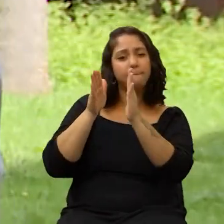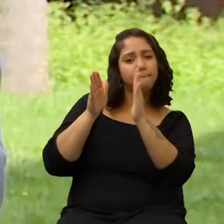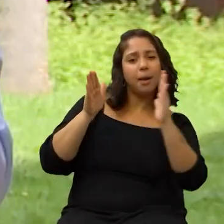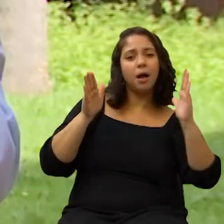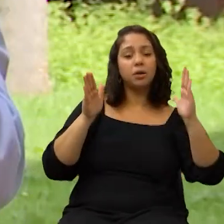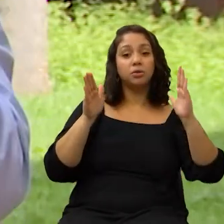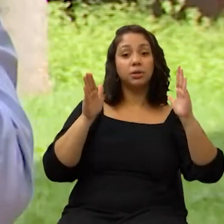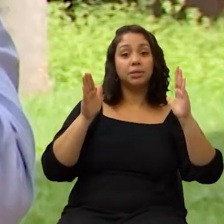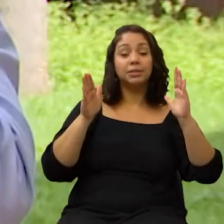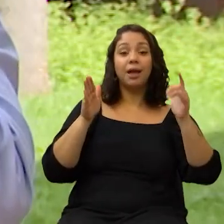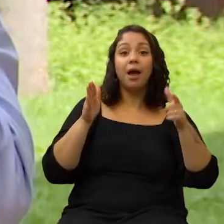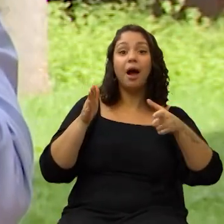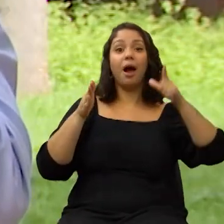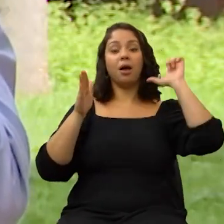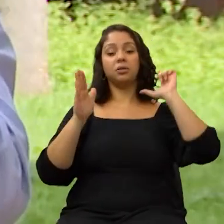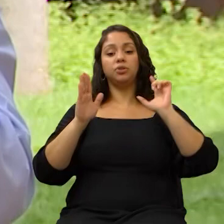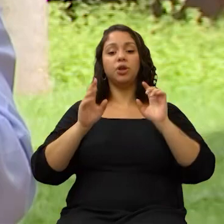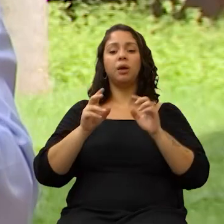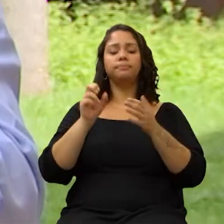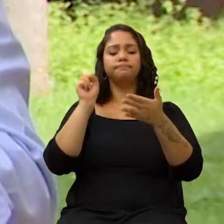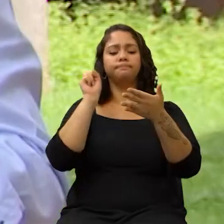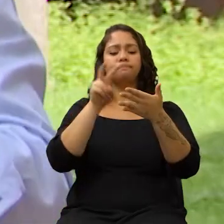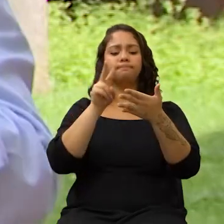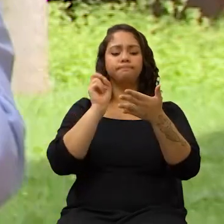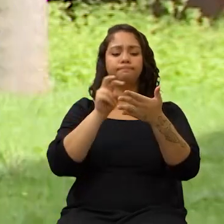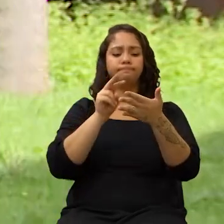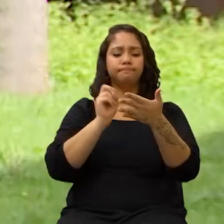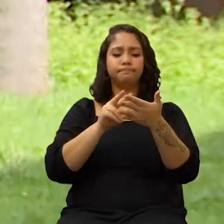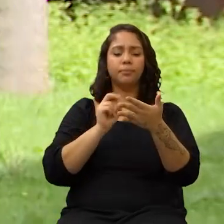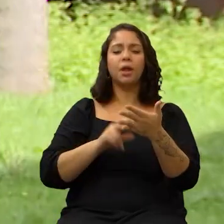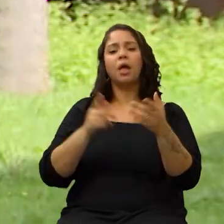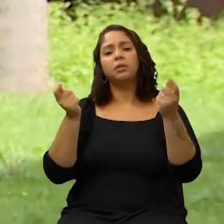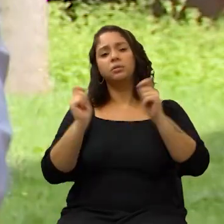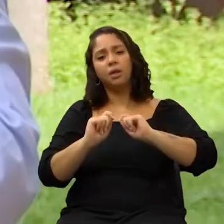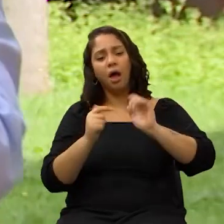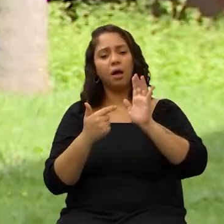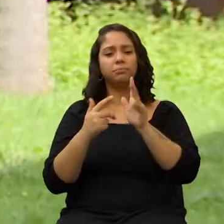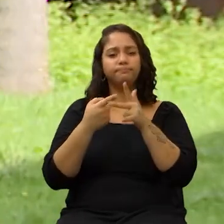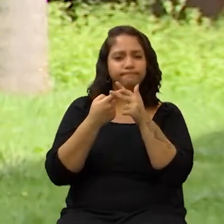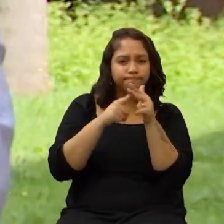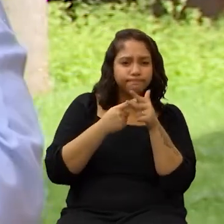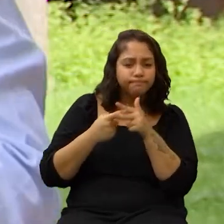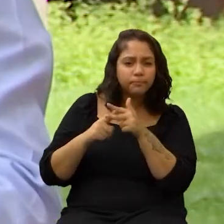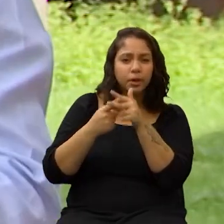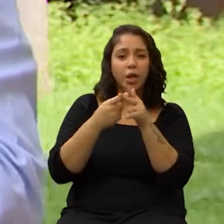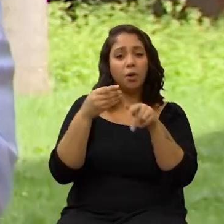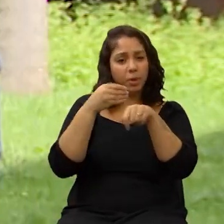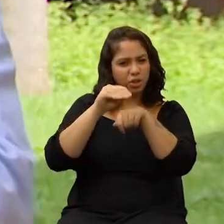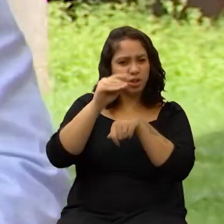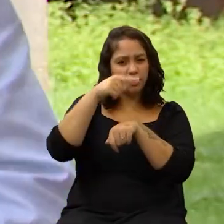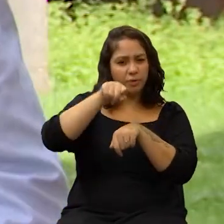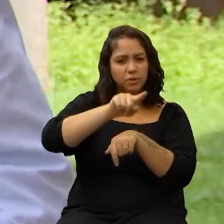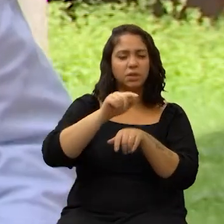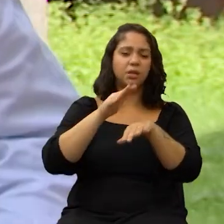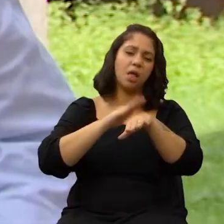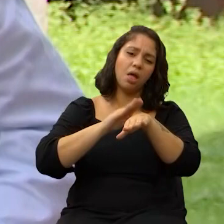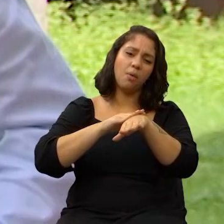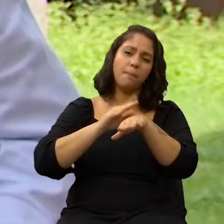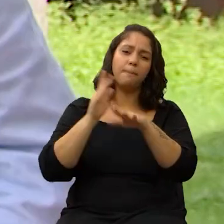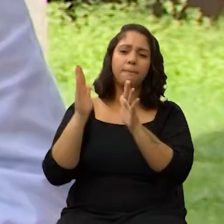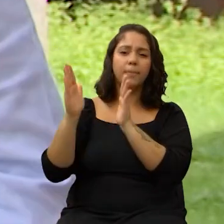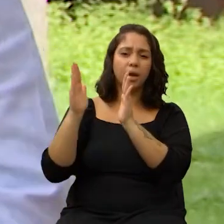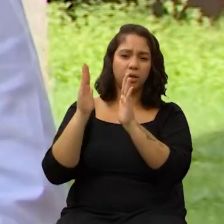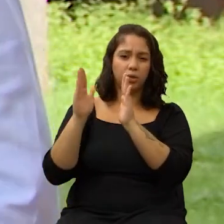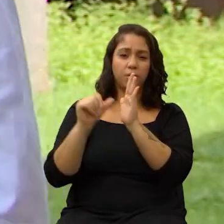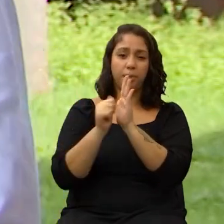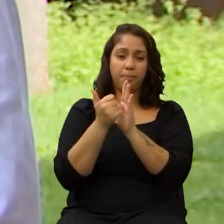fazer isso. Quanto antes você fizer, melhor, porque você tem tempo de fazer a retificação, tem tempo de consertar. Então, essa é uma dica importante aqui para